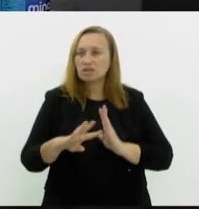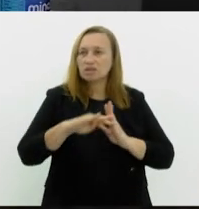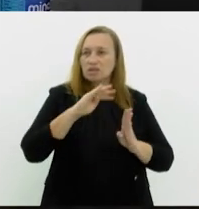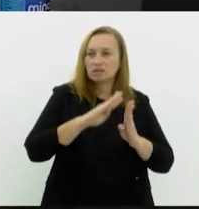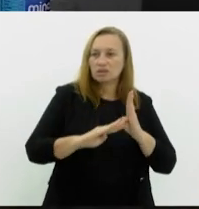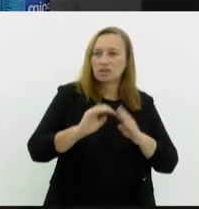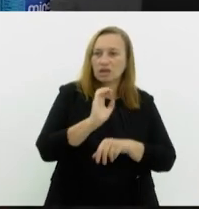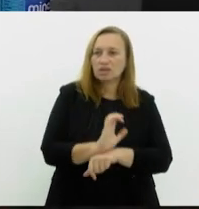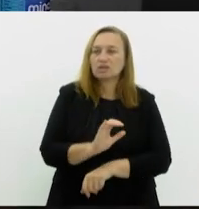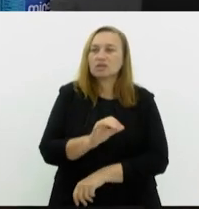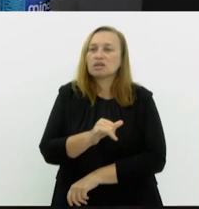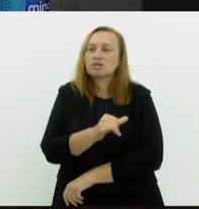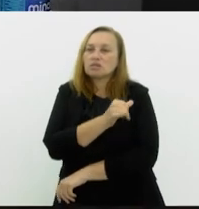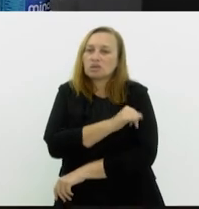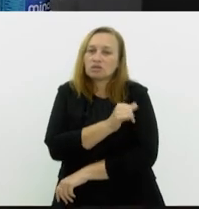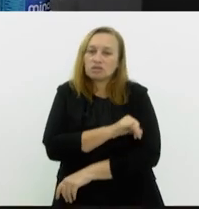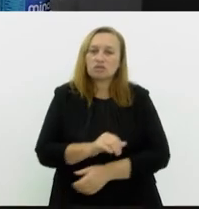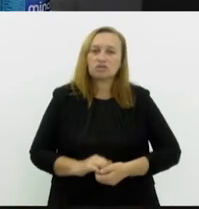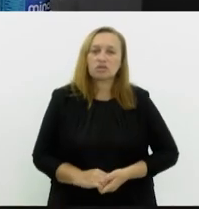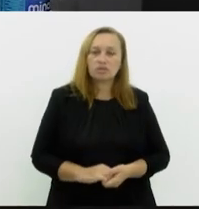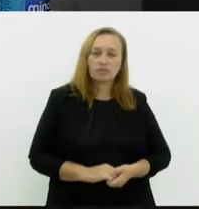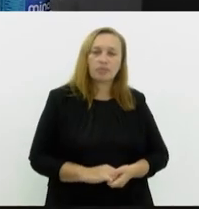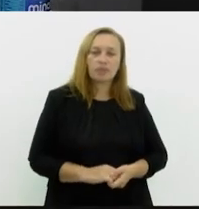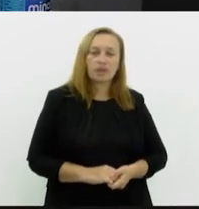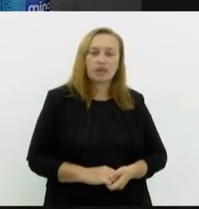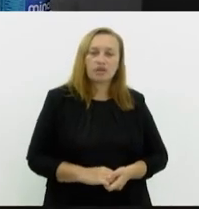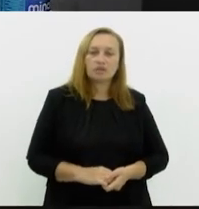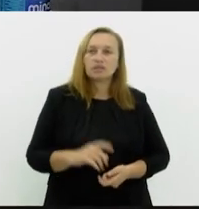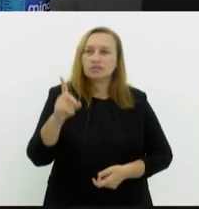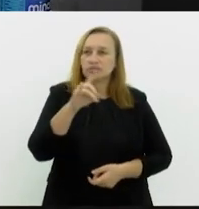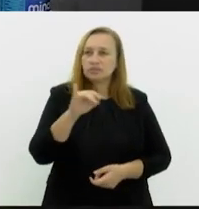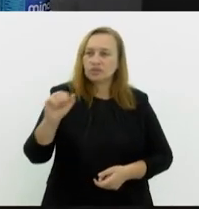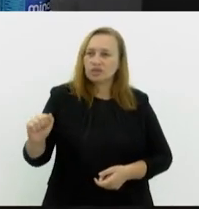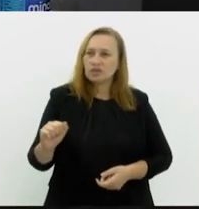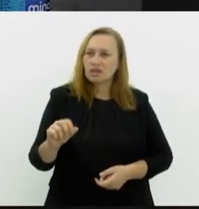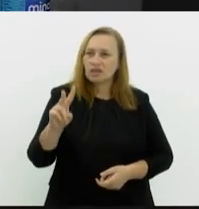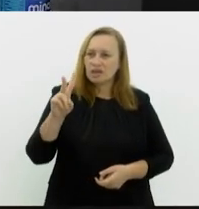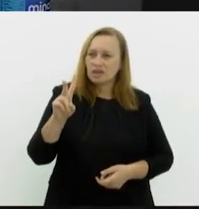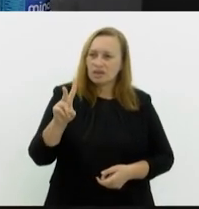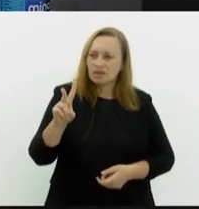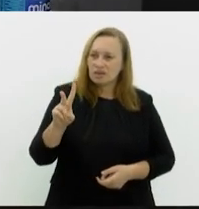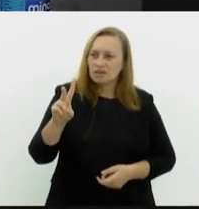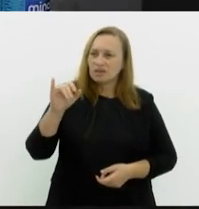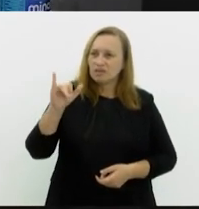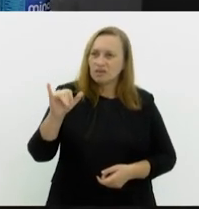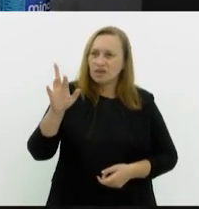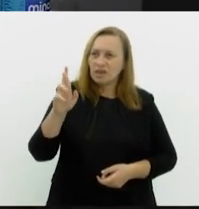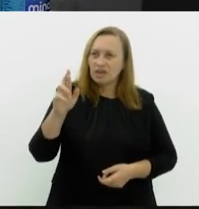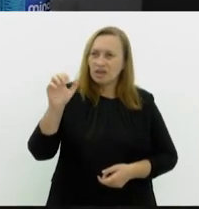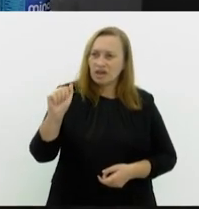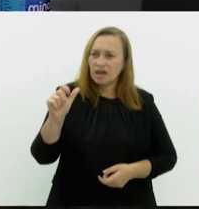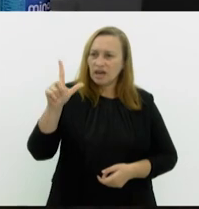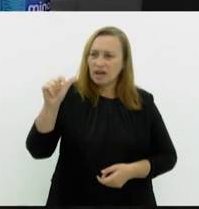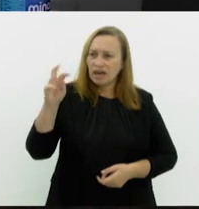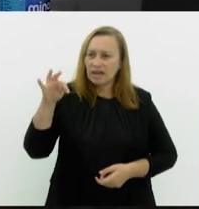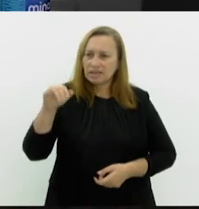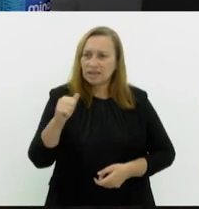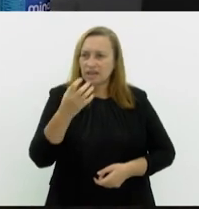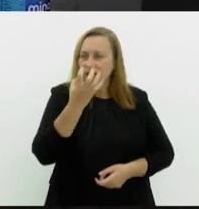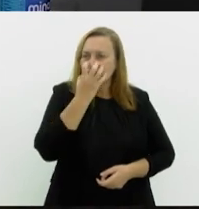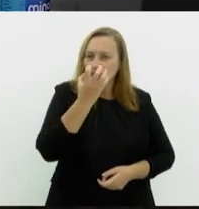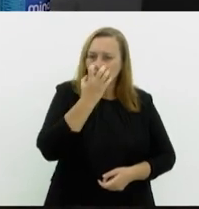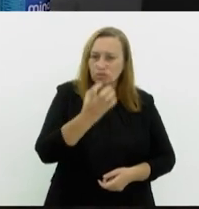que inclui no calendário oficial do estado do Rio de Janeiro o dia do vira-lata. Em discussão, não havendo